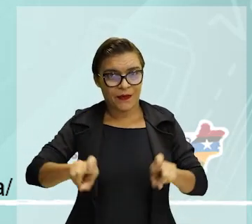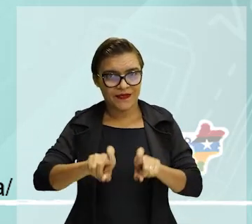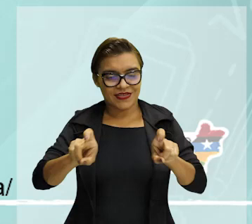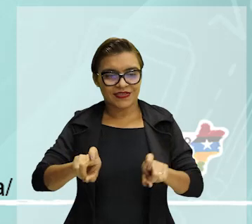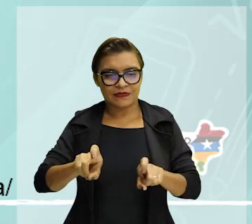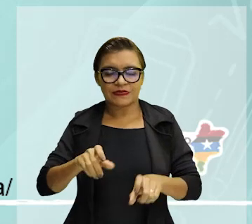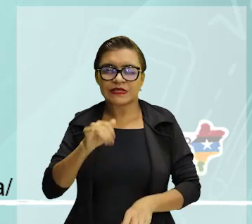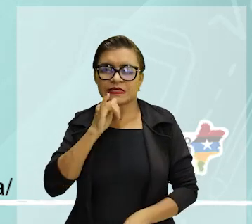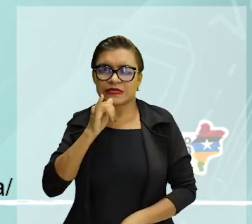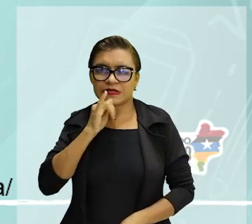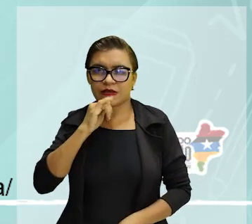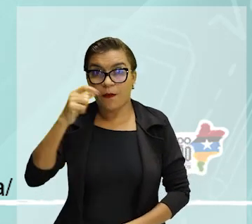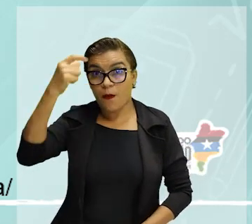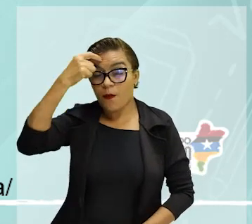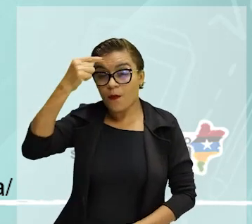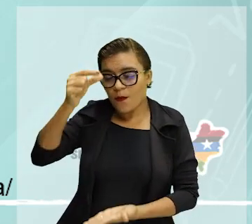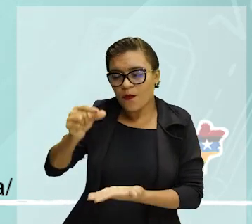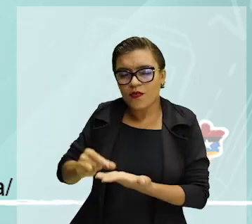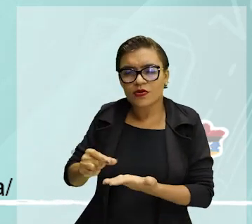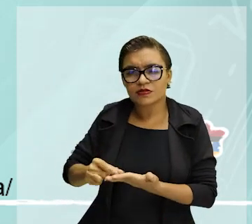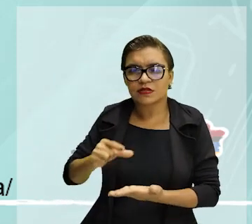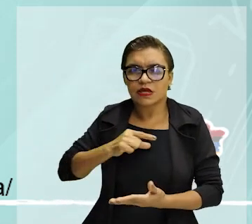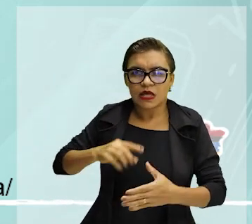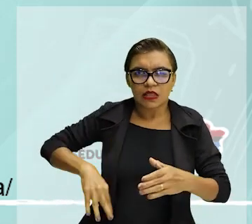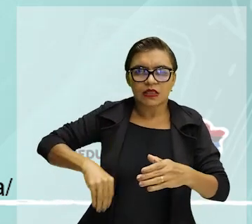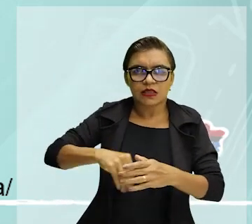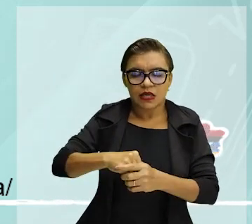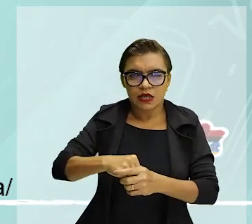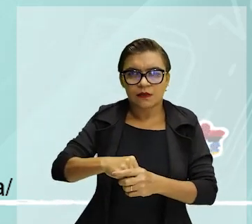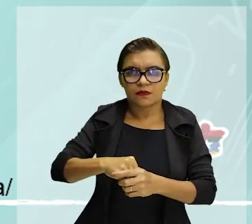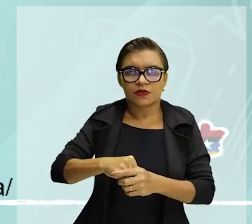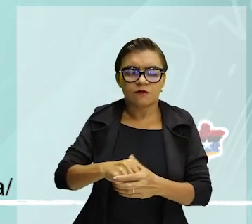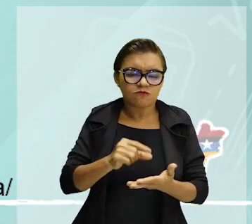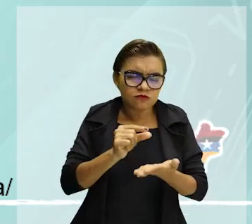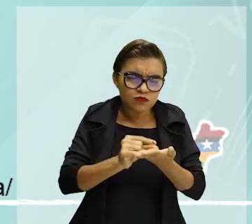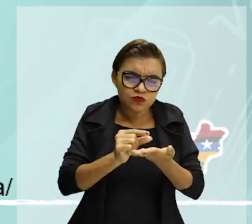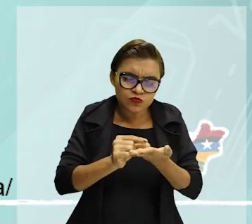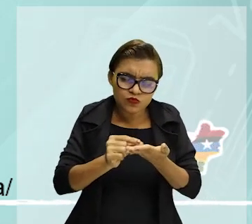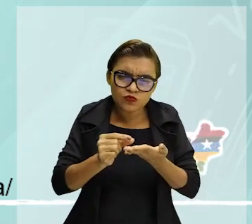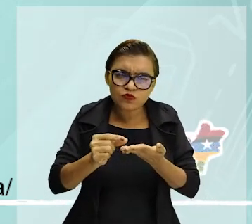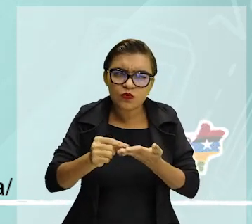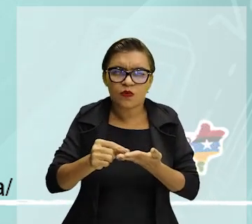exemplo, tem no seu interior vários milhões de microscópicos, né?